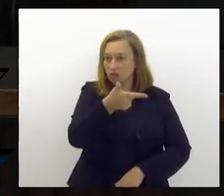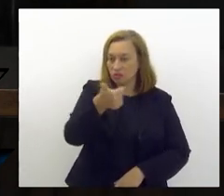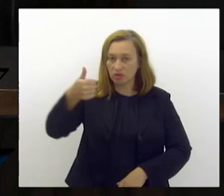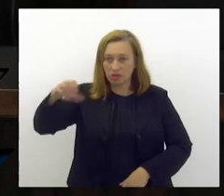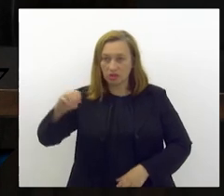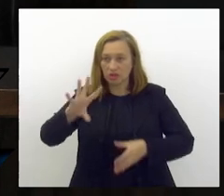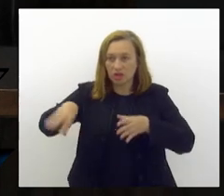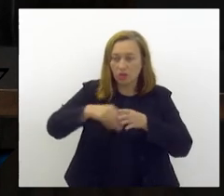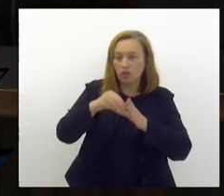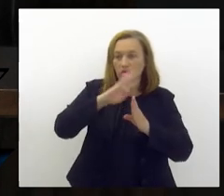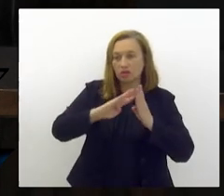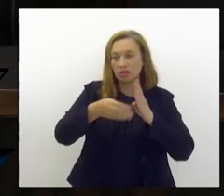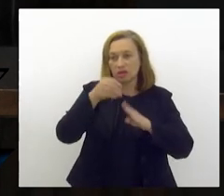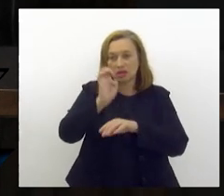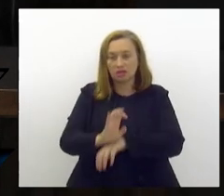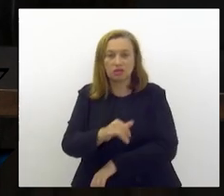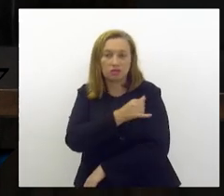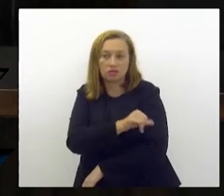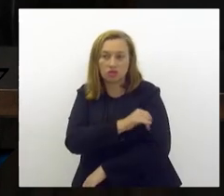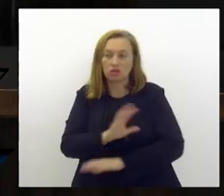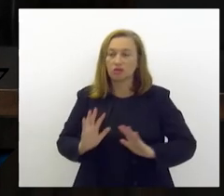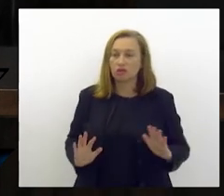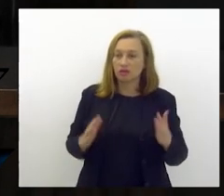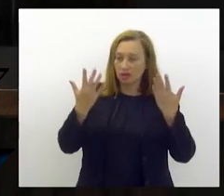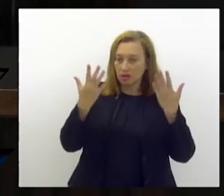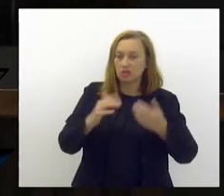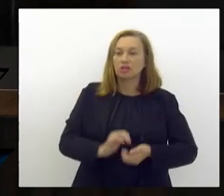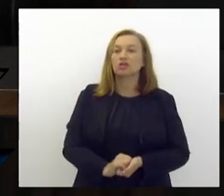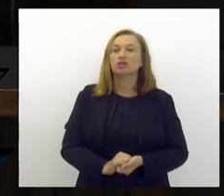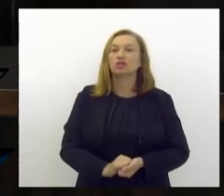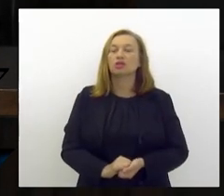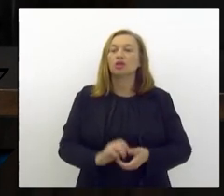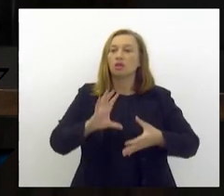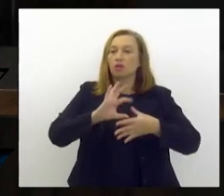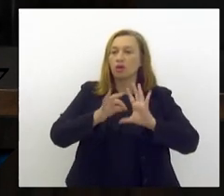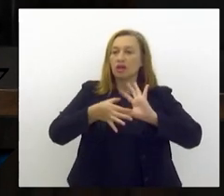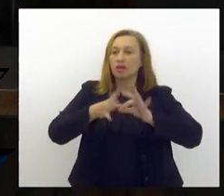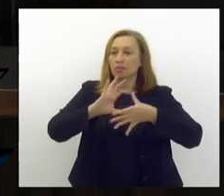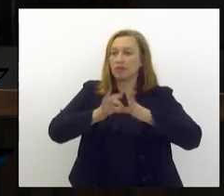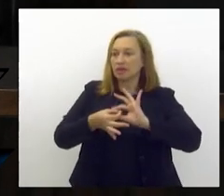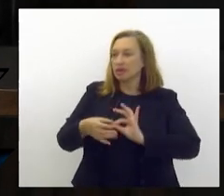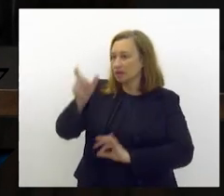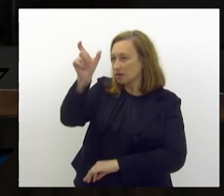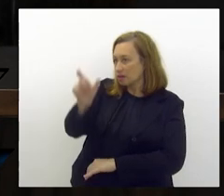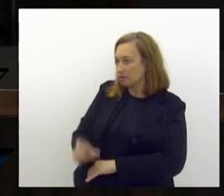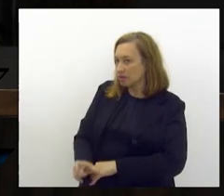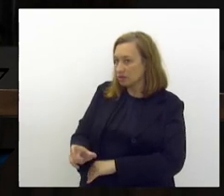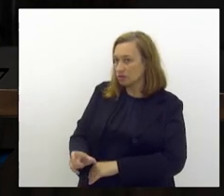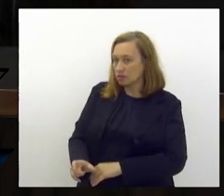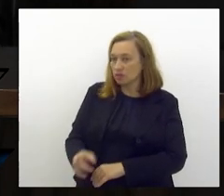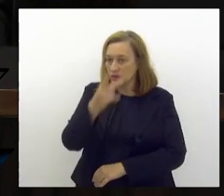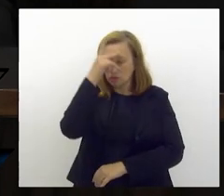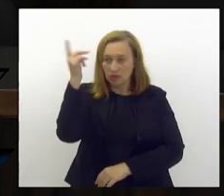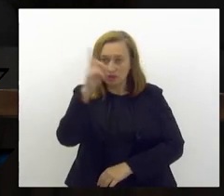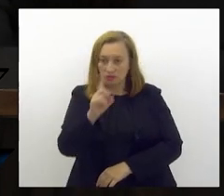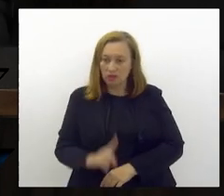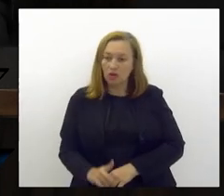5.645/2010 e inclui no calendário oficial de eventos do Estado do Rio de Janeiro Olimpíada da Pessoa com Deficiência,